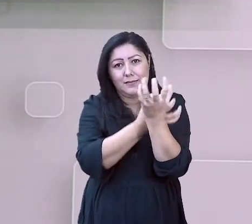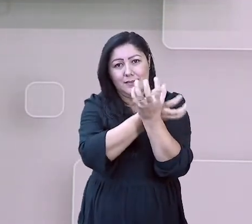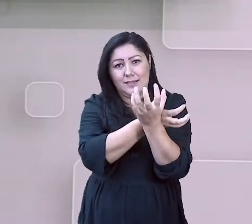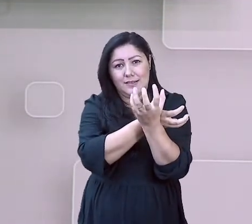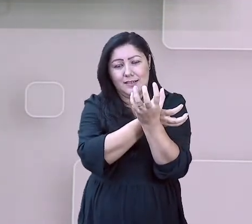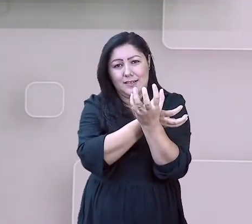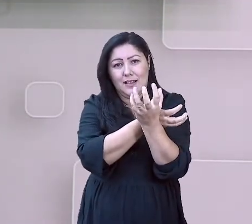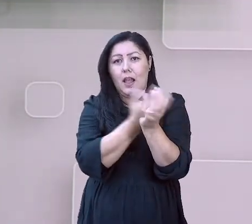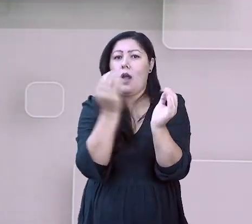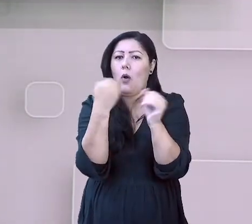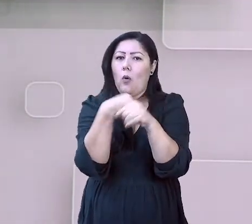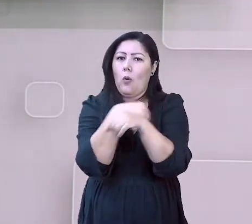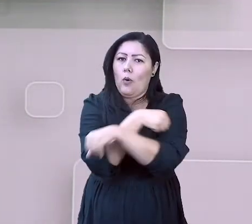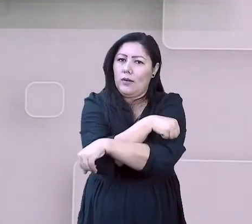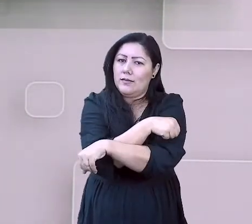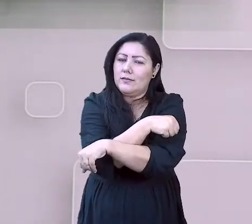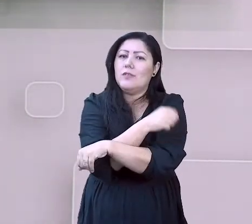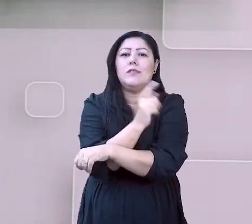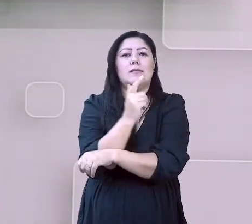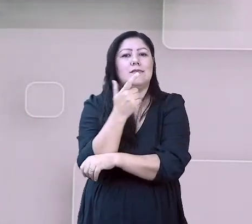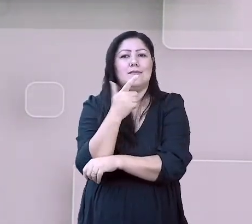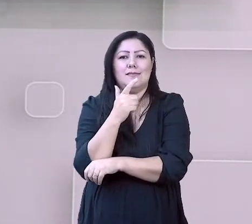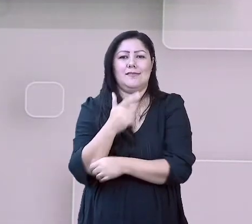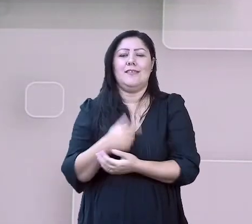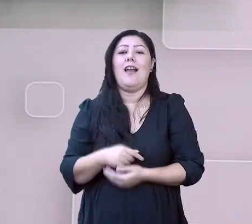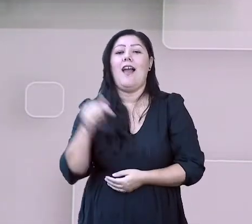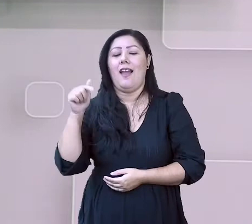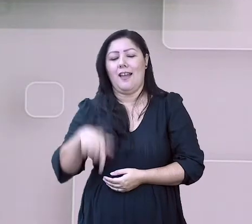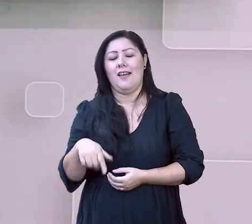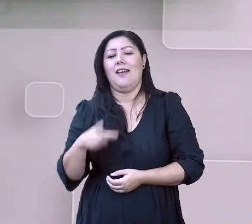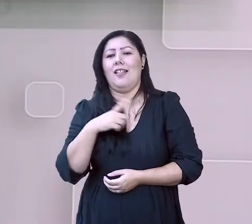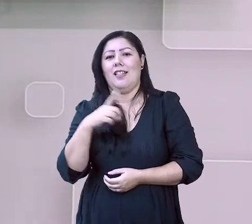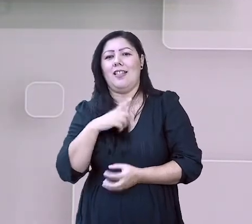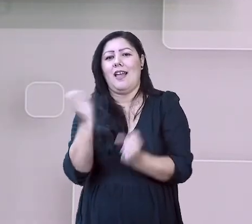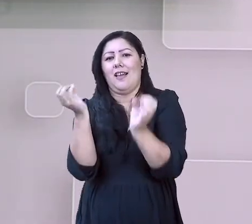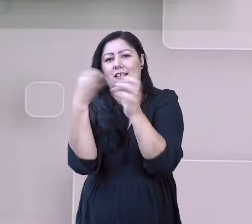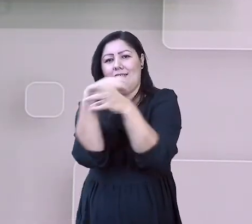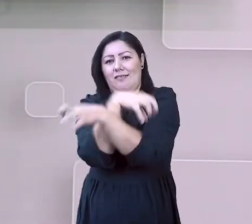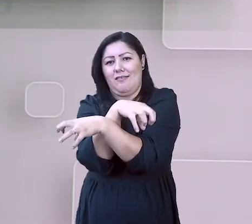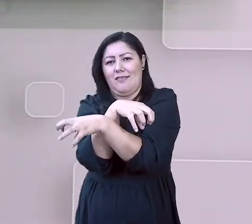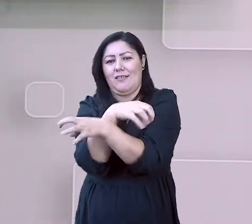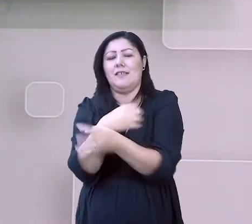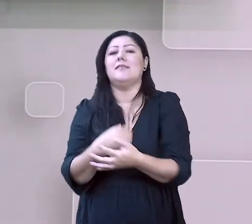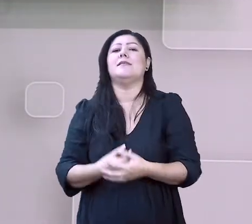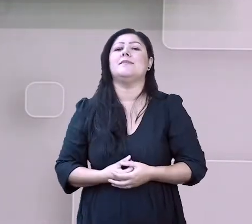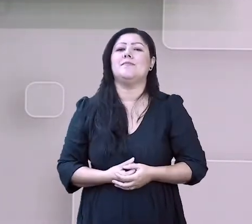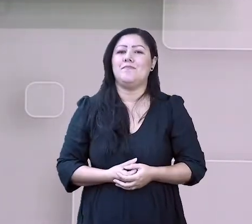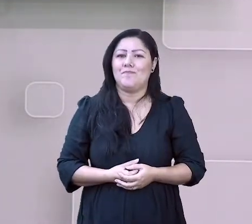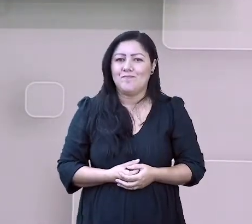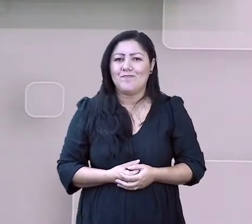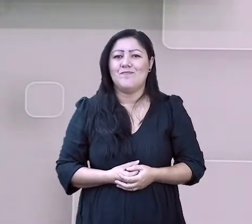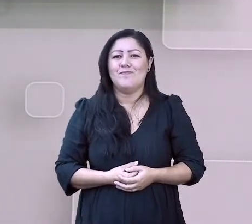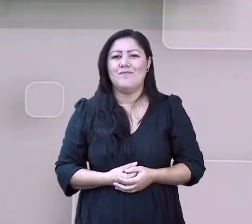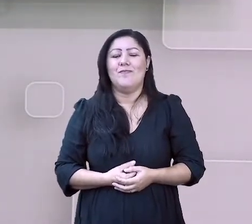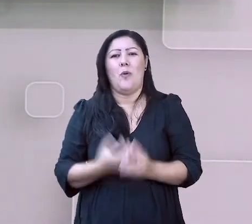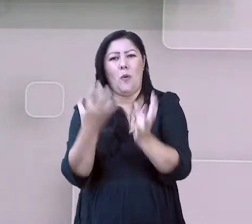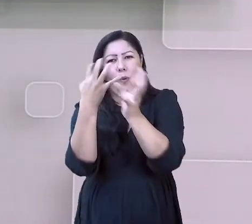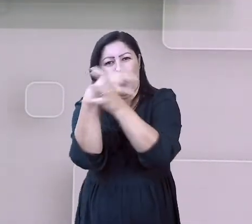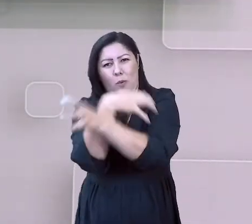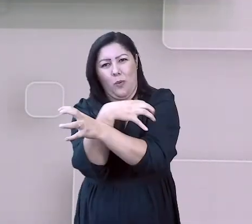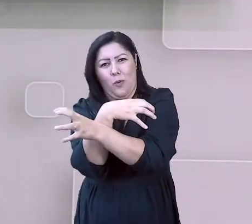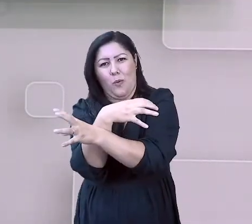não retorcidos. Mas aqui nós vamos encontrar árvores retorcidas, com muitos galhos,